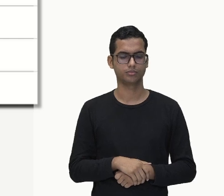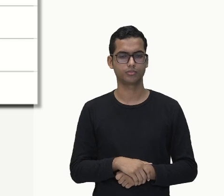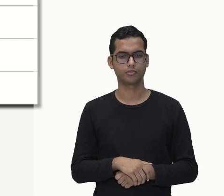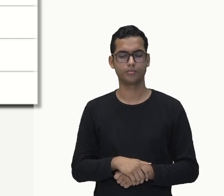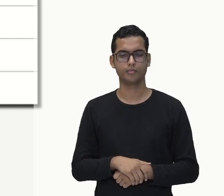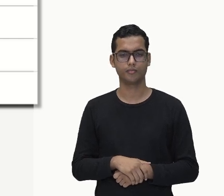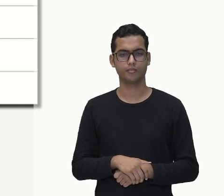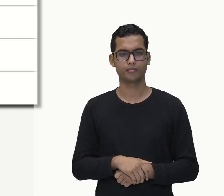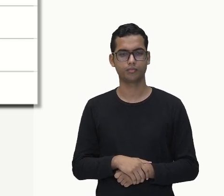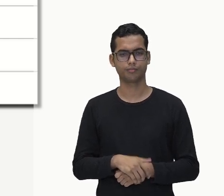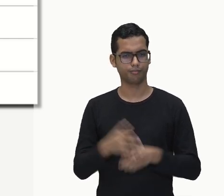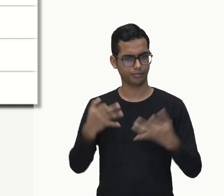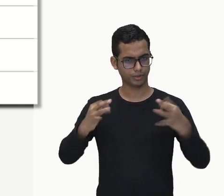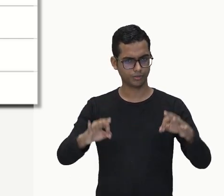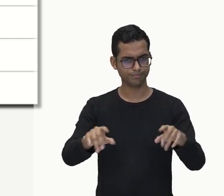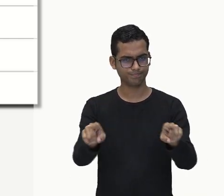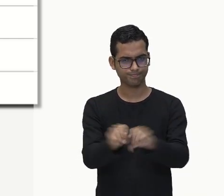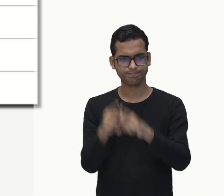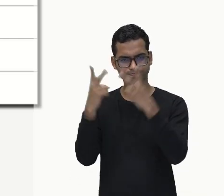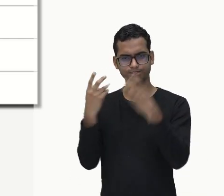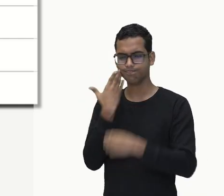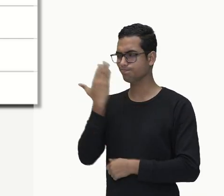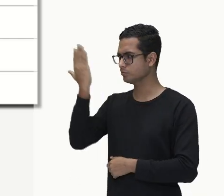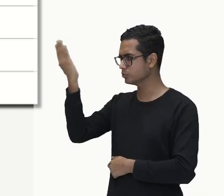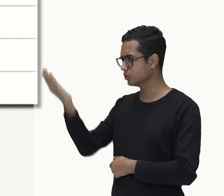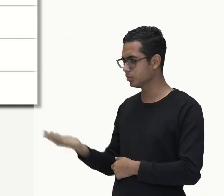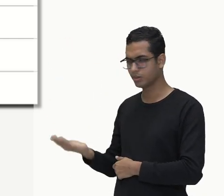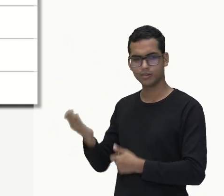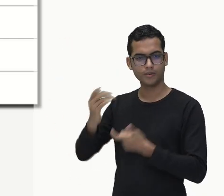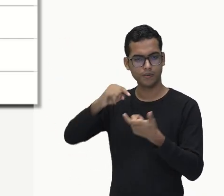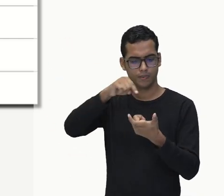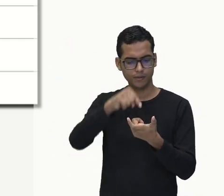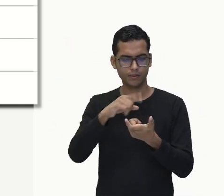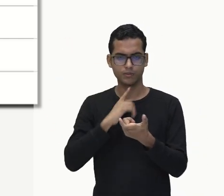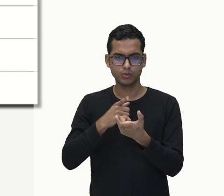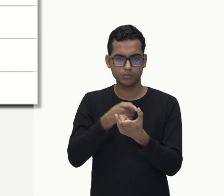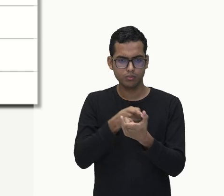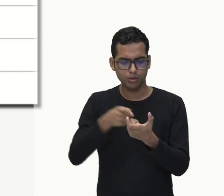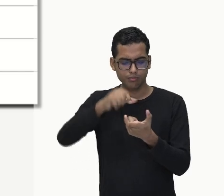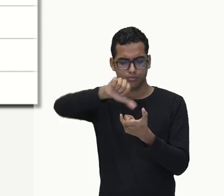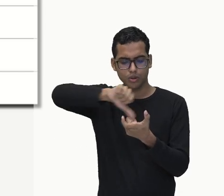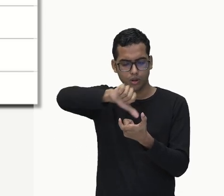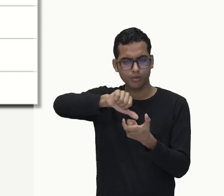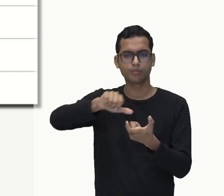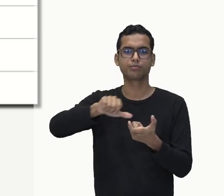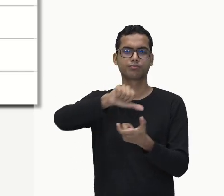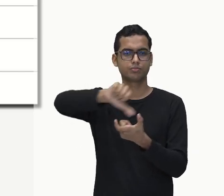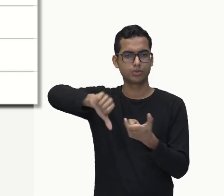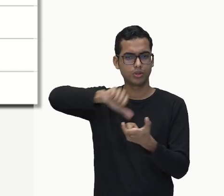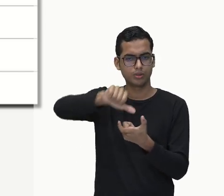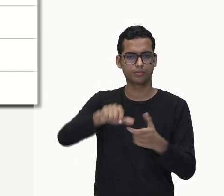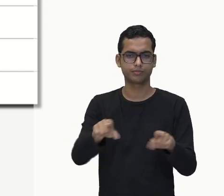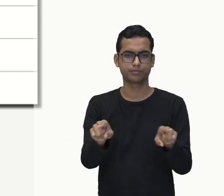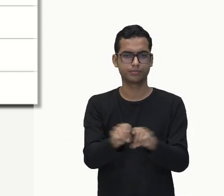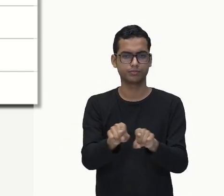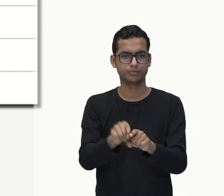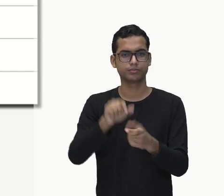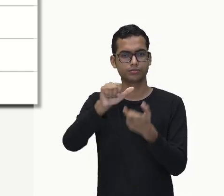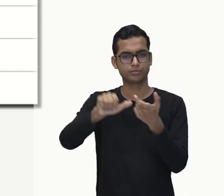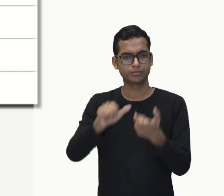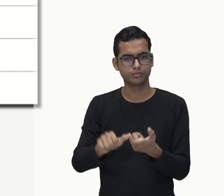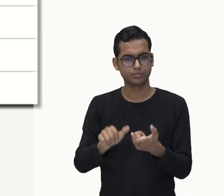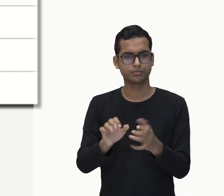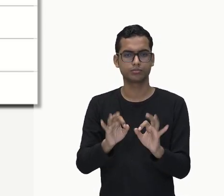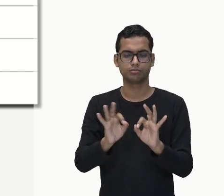rogaban. Exatamente. Percebeu? A raiz está aí e a desinência não teve nenhuma mudança. Professor,